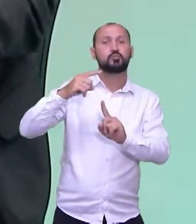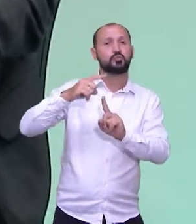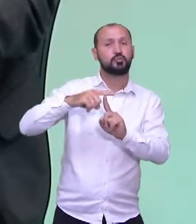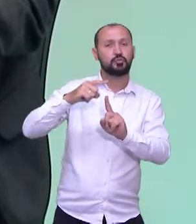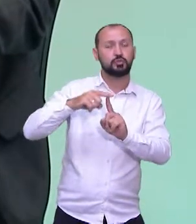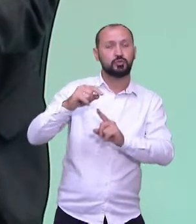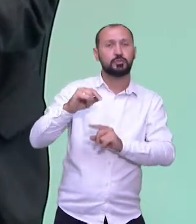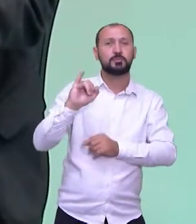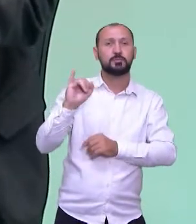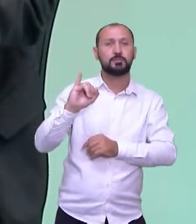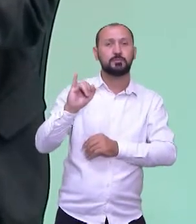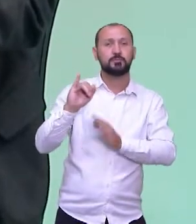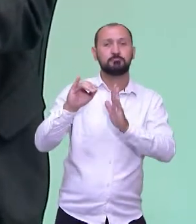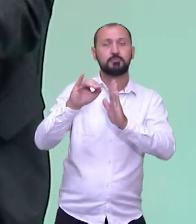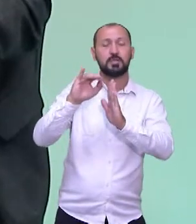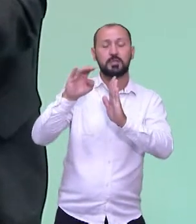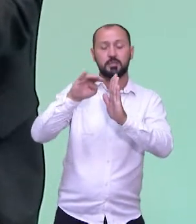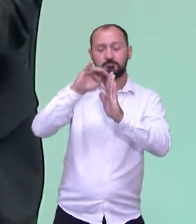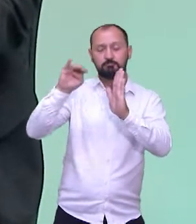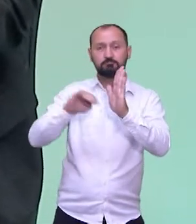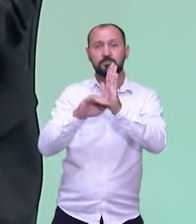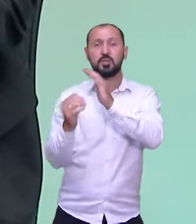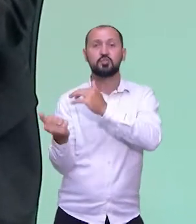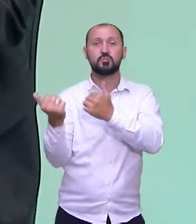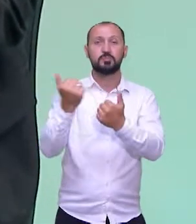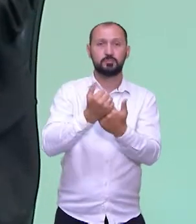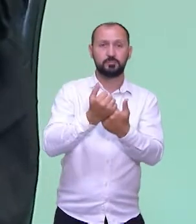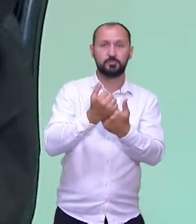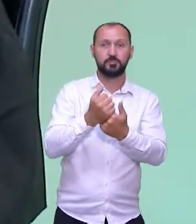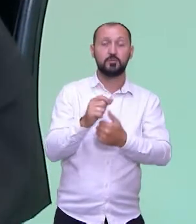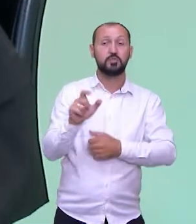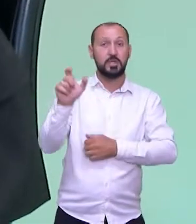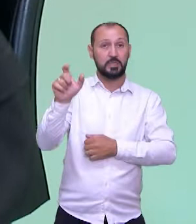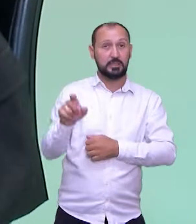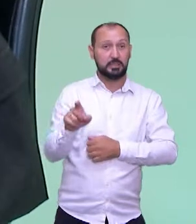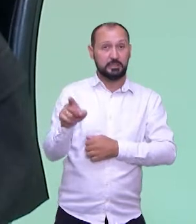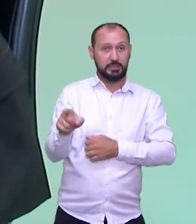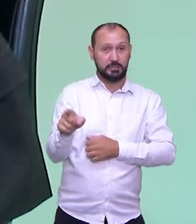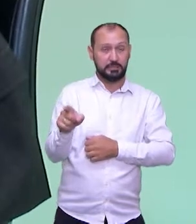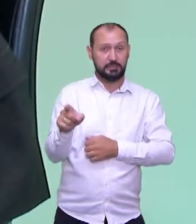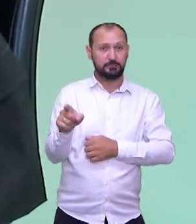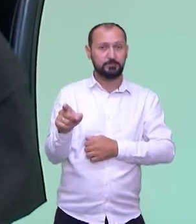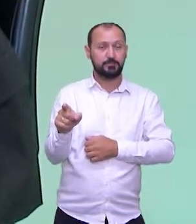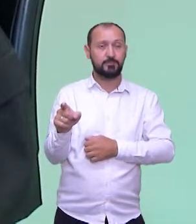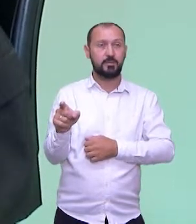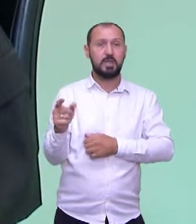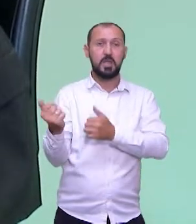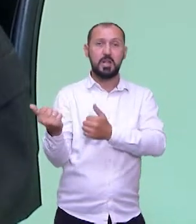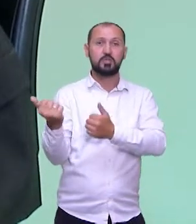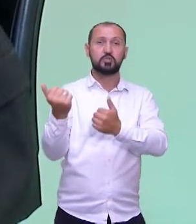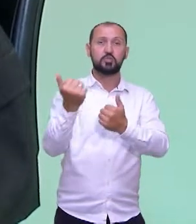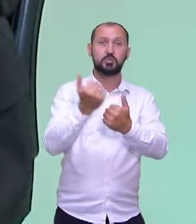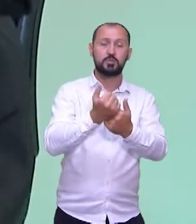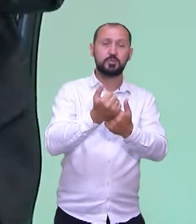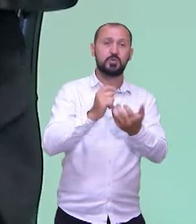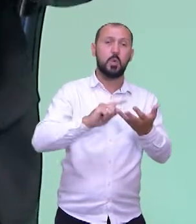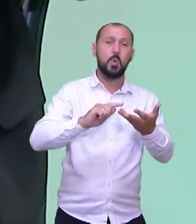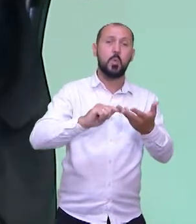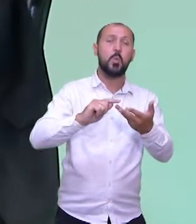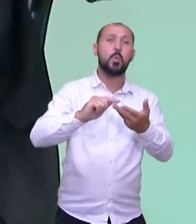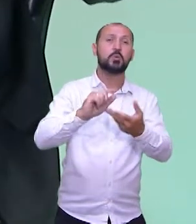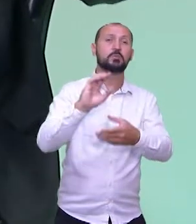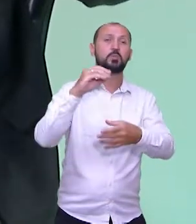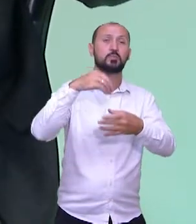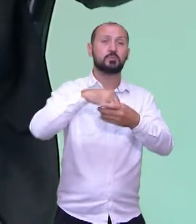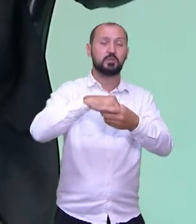de tributação que a gente chama de substituição tributária, onde um contribuinte ele substitui os demais